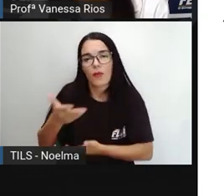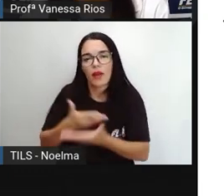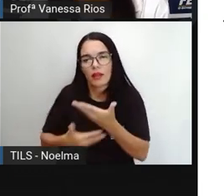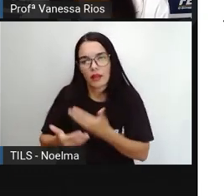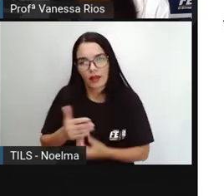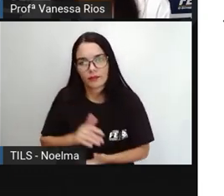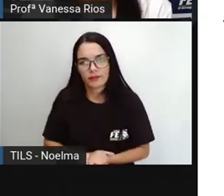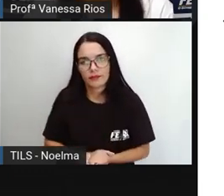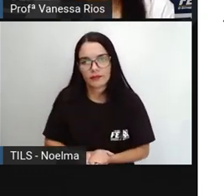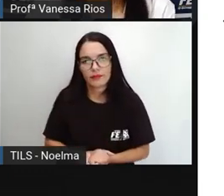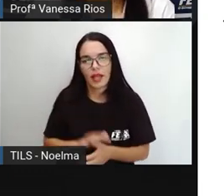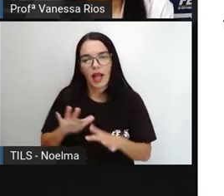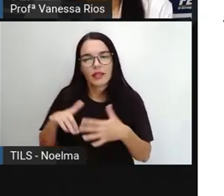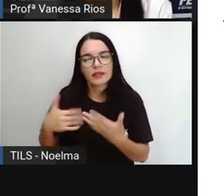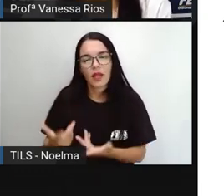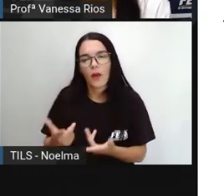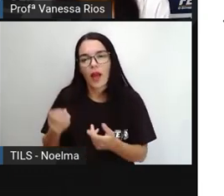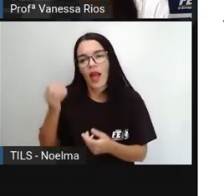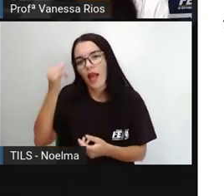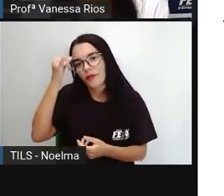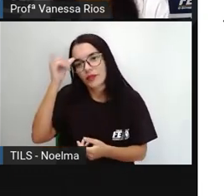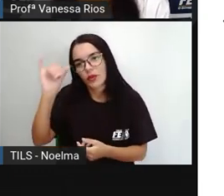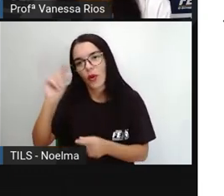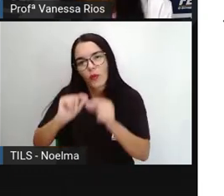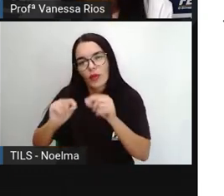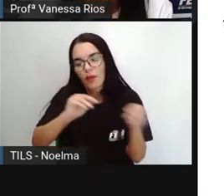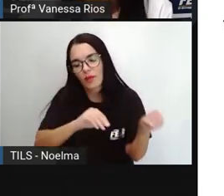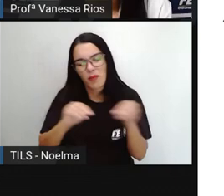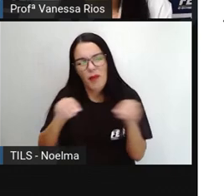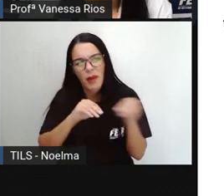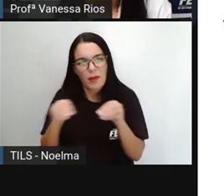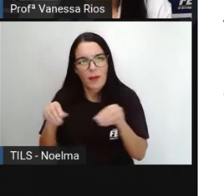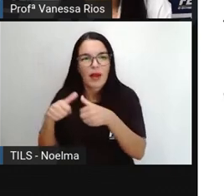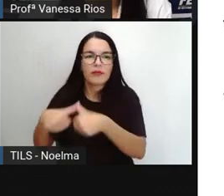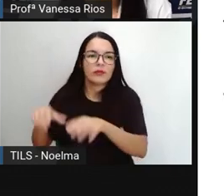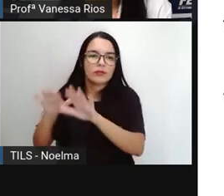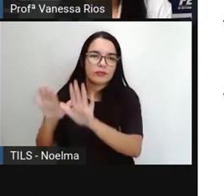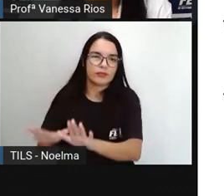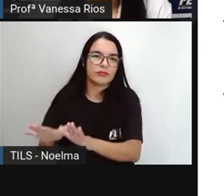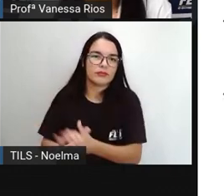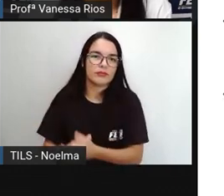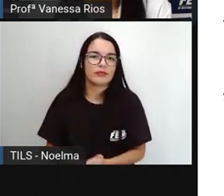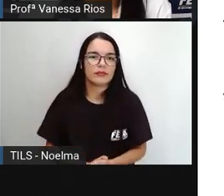modo de vida, que permitiram aí uma melhora na qualidade de vida.